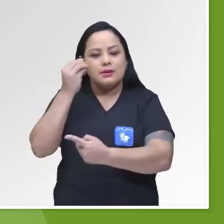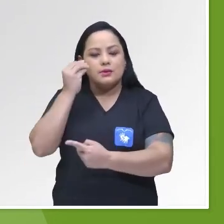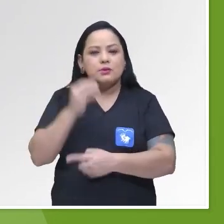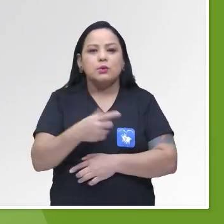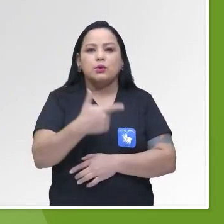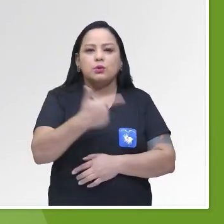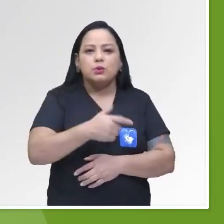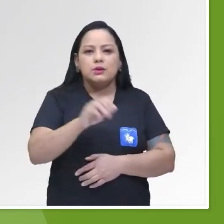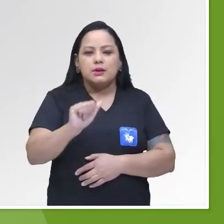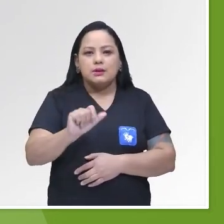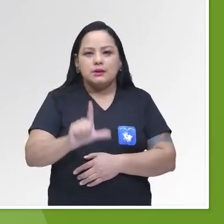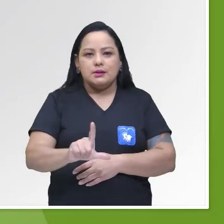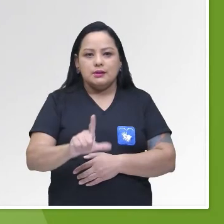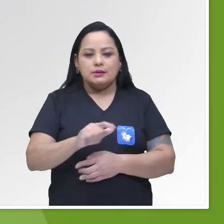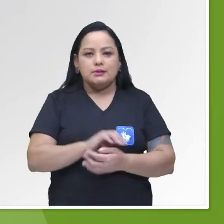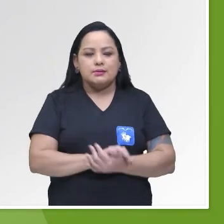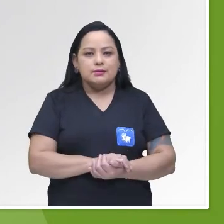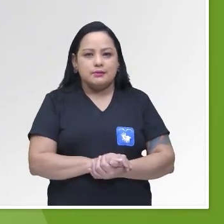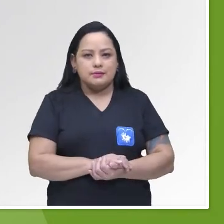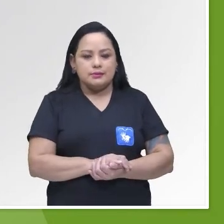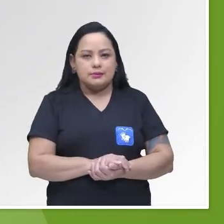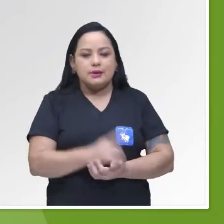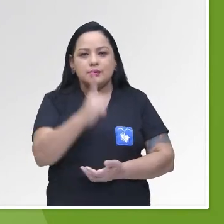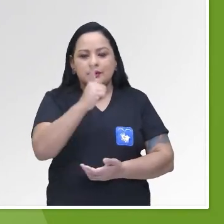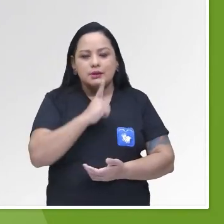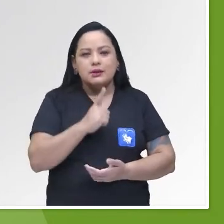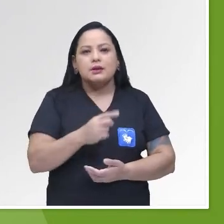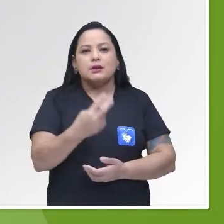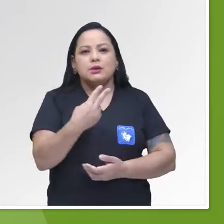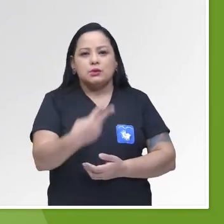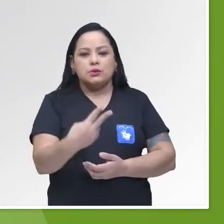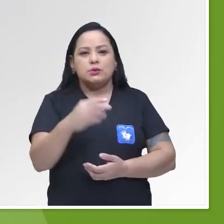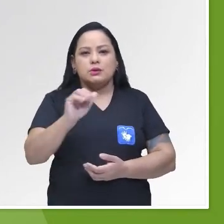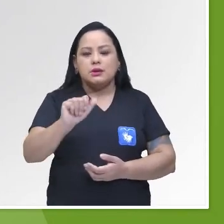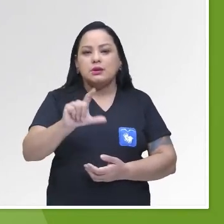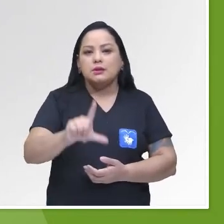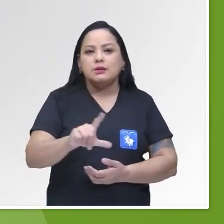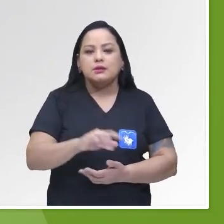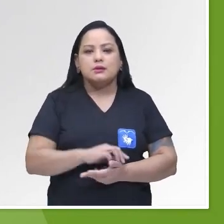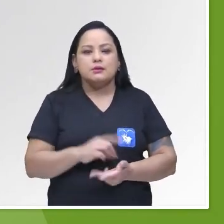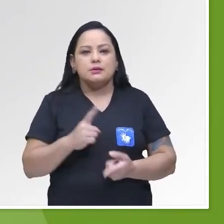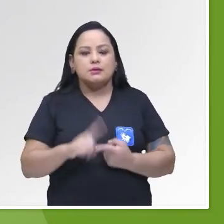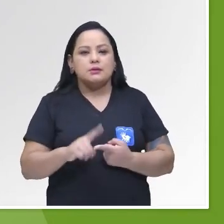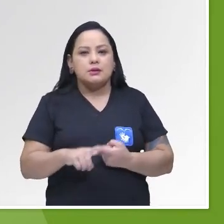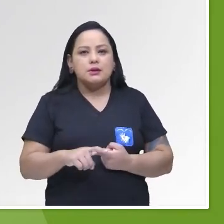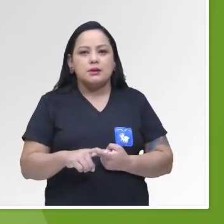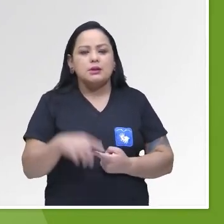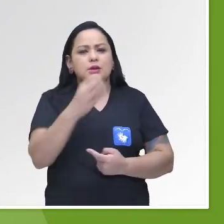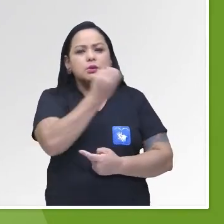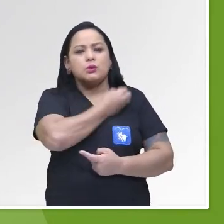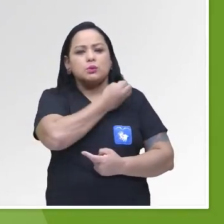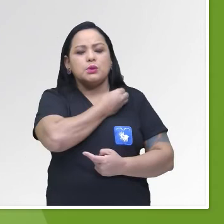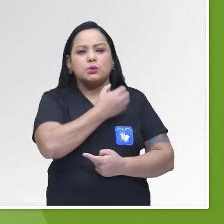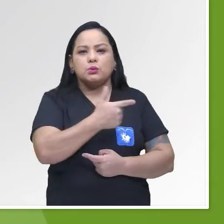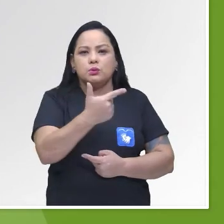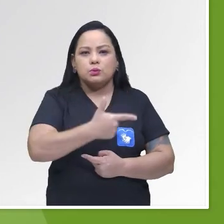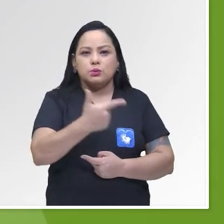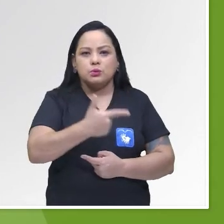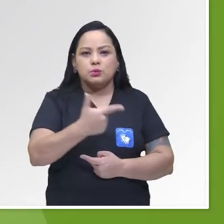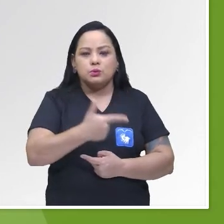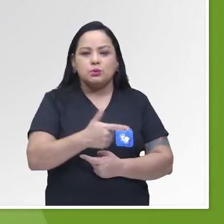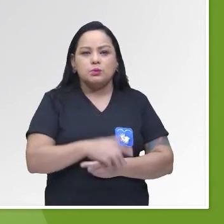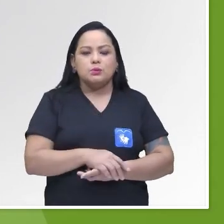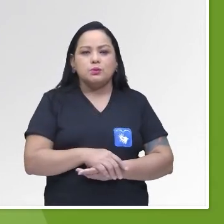2 alumínios. Então, eu vou ter 2 alumínios. Esse coeficiente 2 aqui,